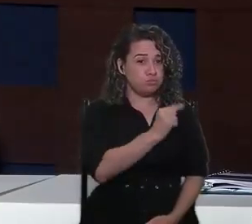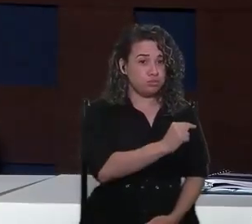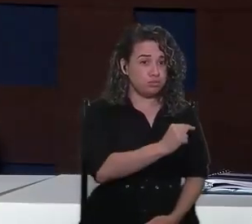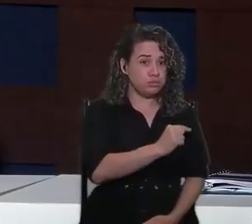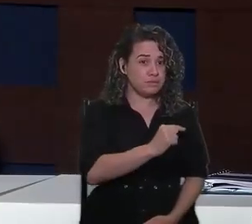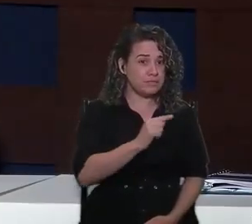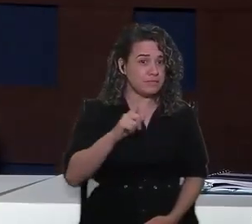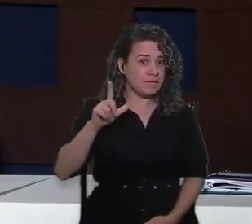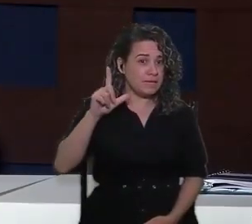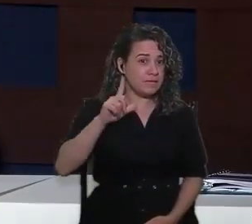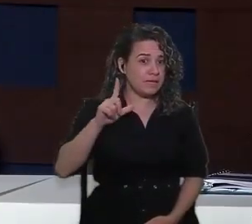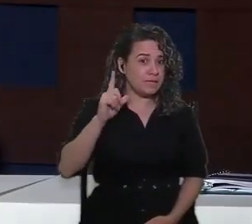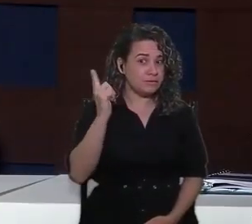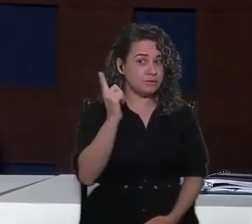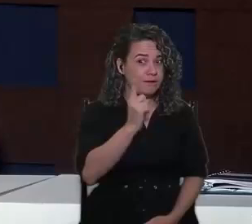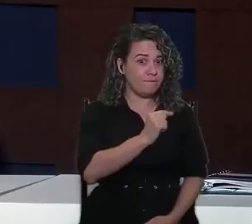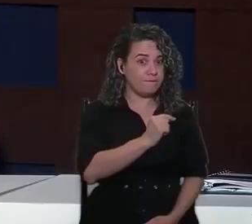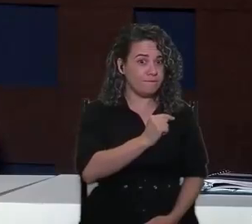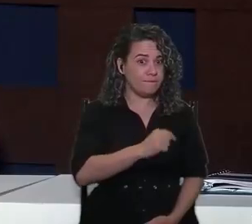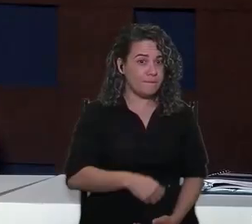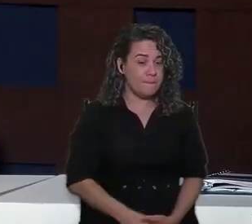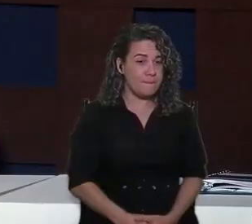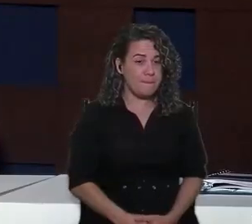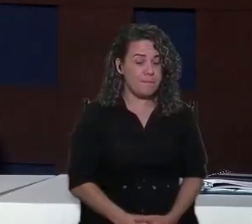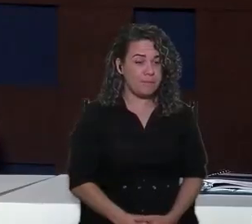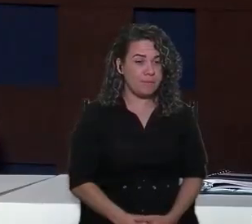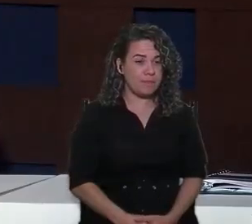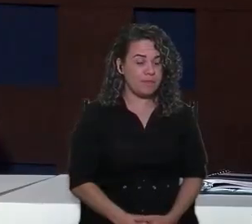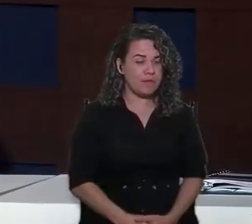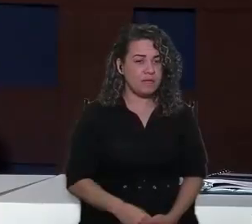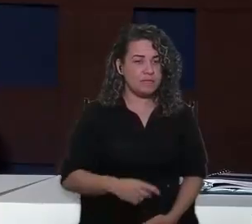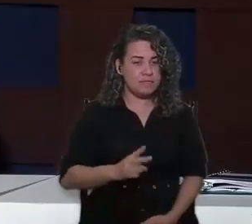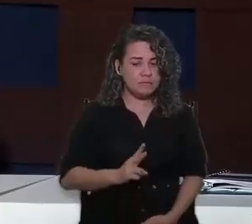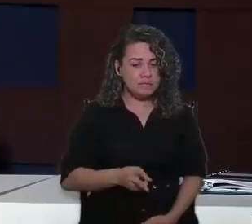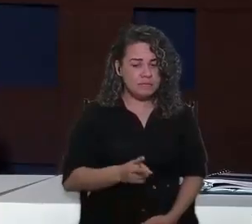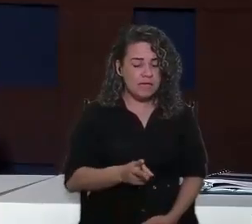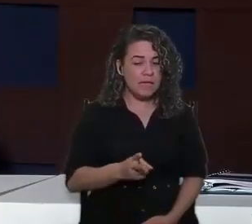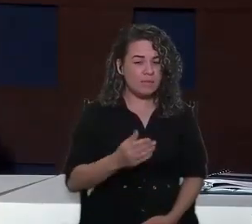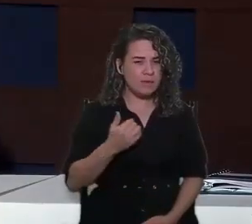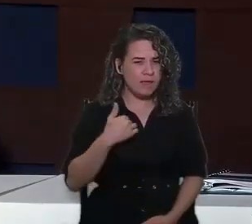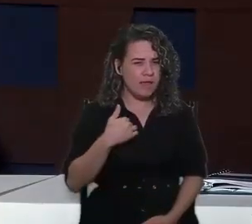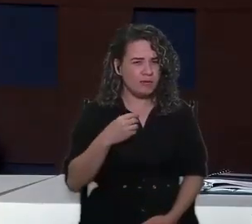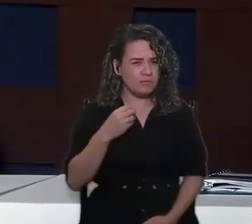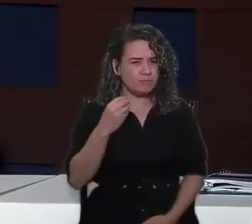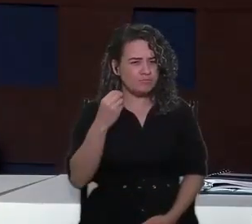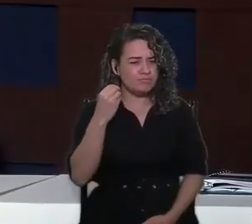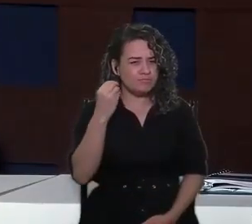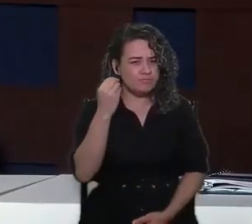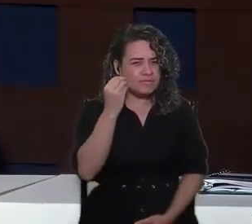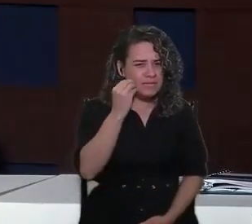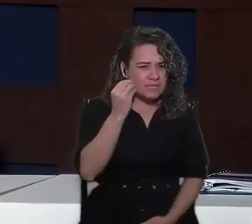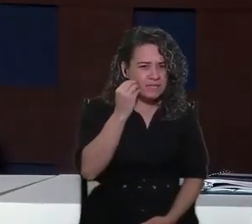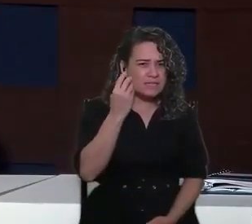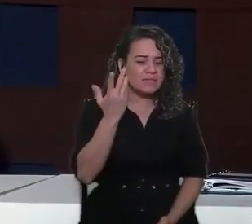que eu fazia todo esse movimento, havia em volta de mim estantes,